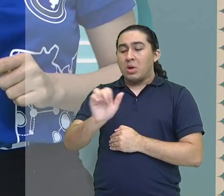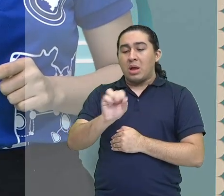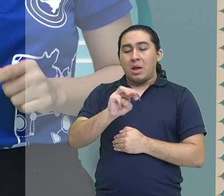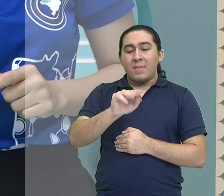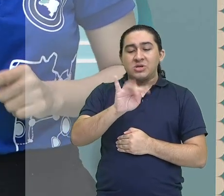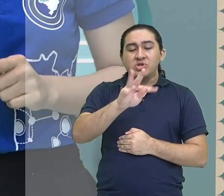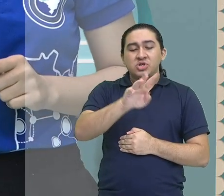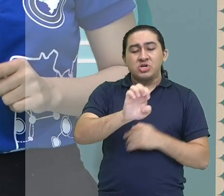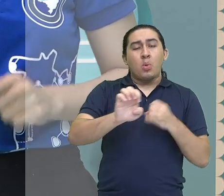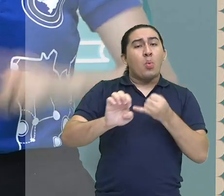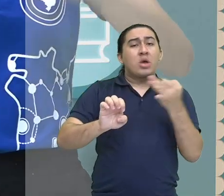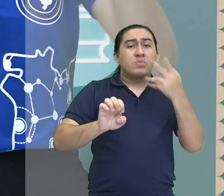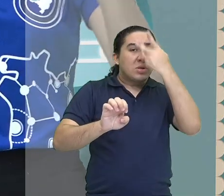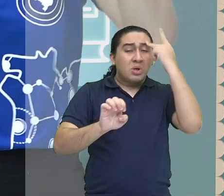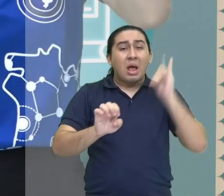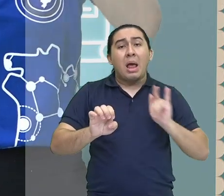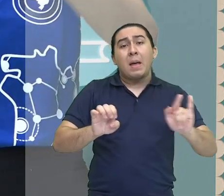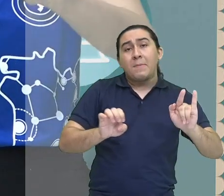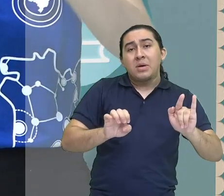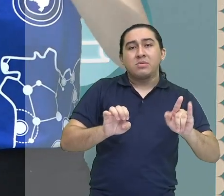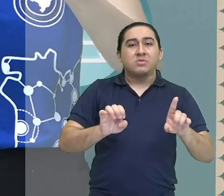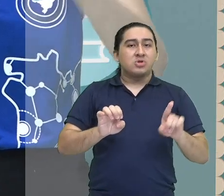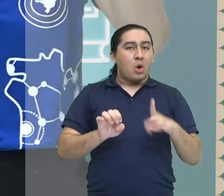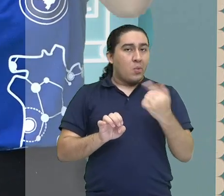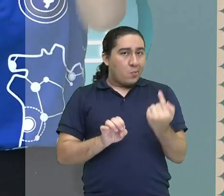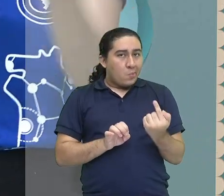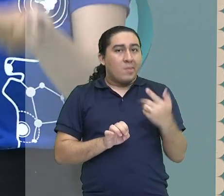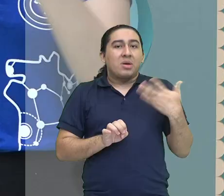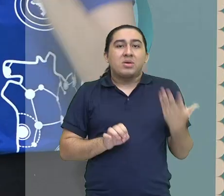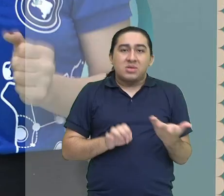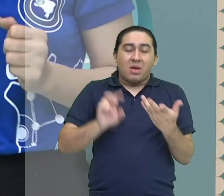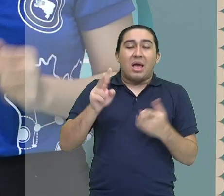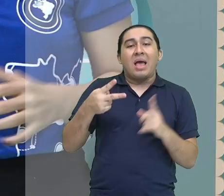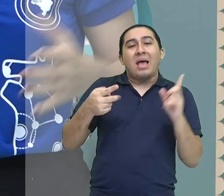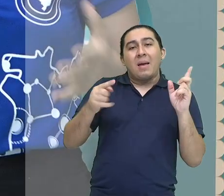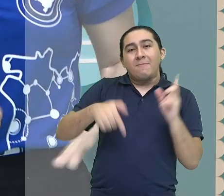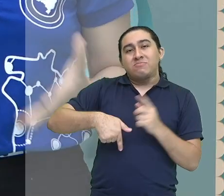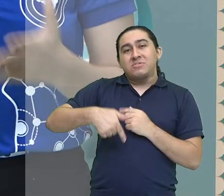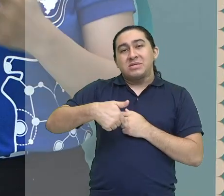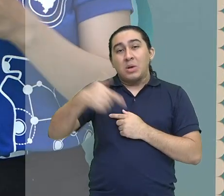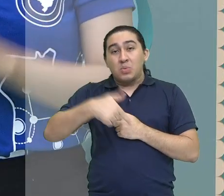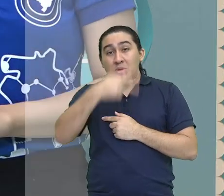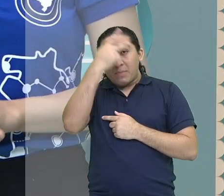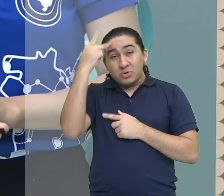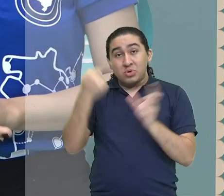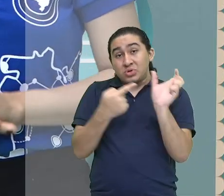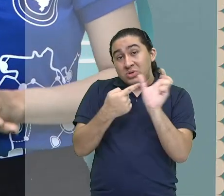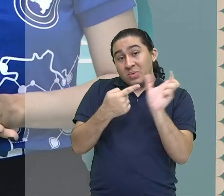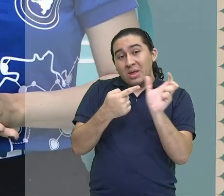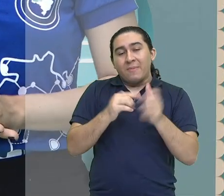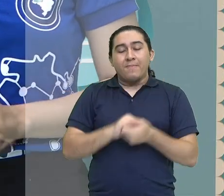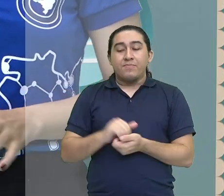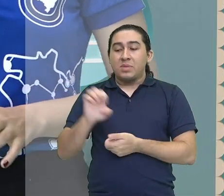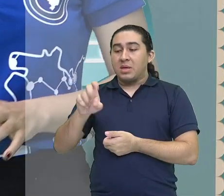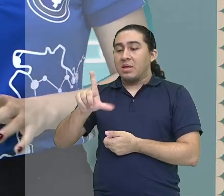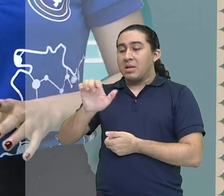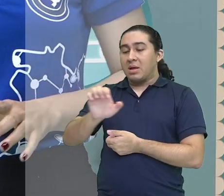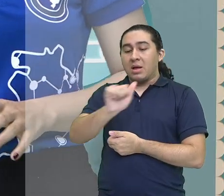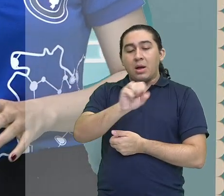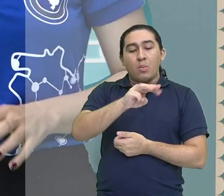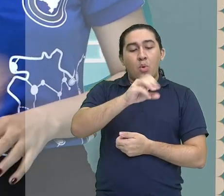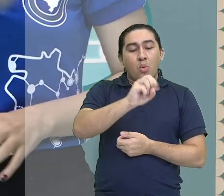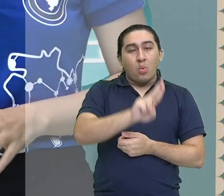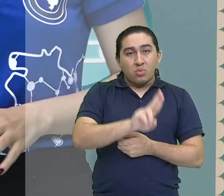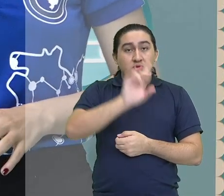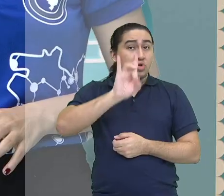pessoas? Somente uma também. Então, segunda pessoa do singular. Ele amou. Quantas pessoas?